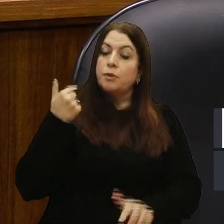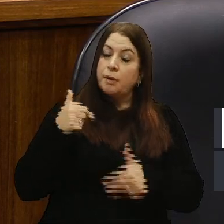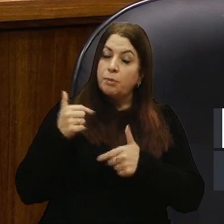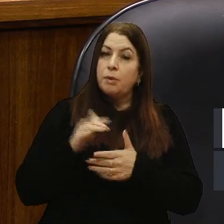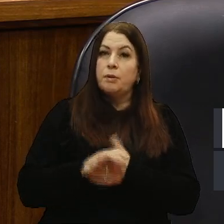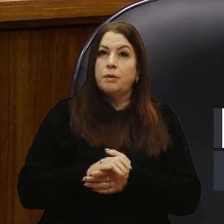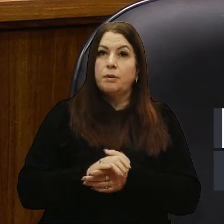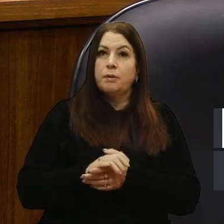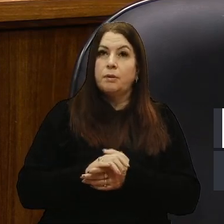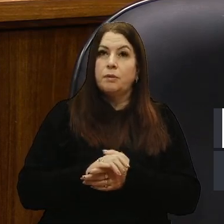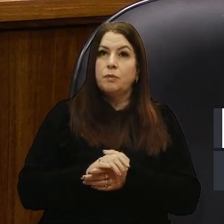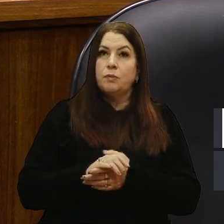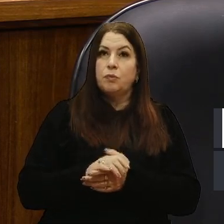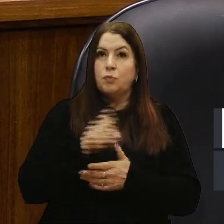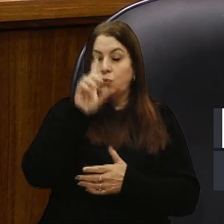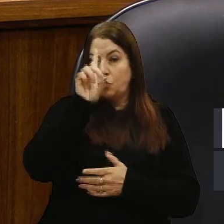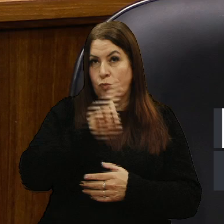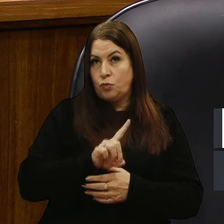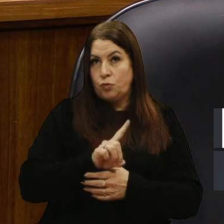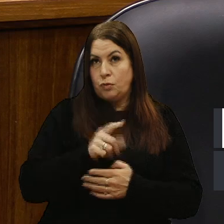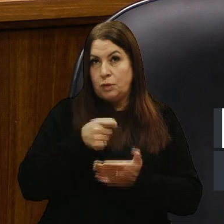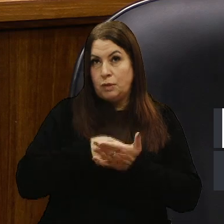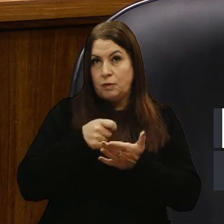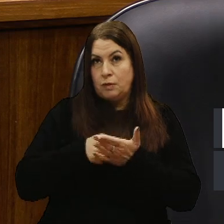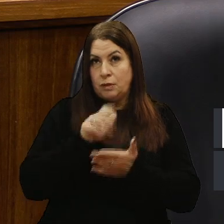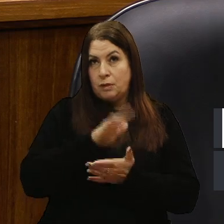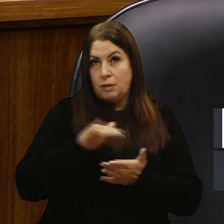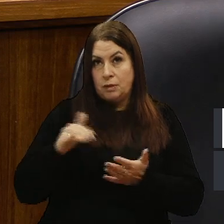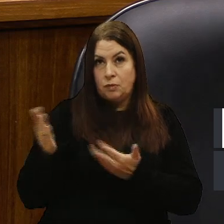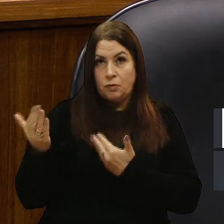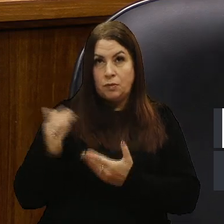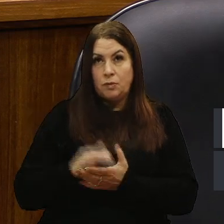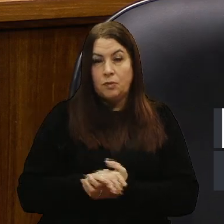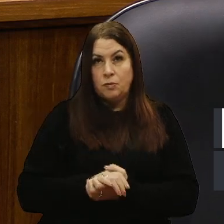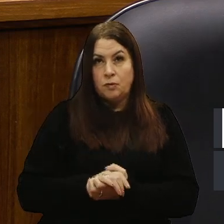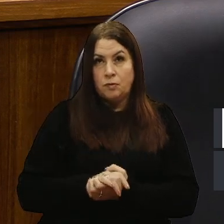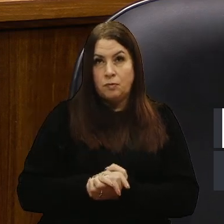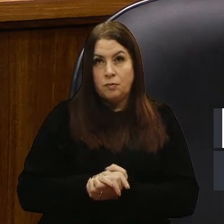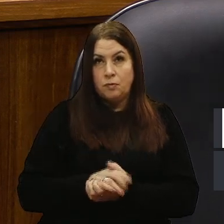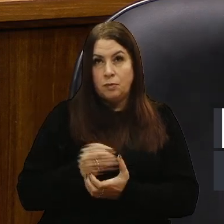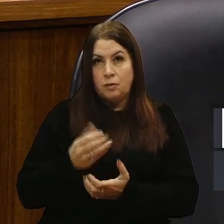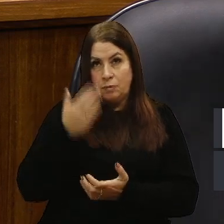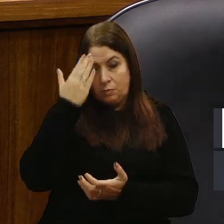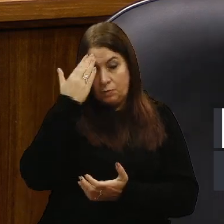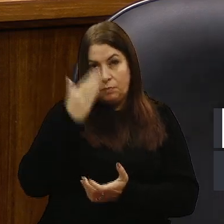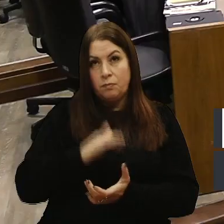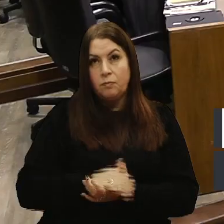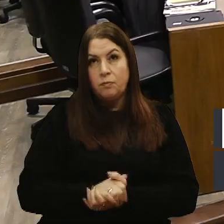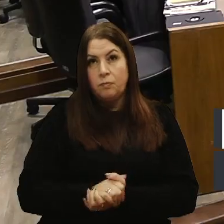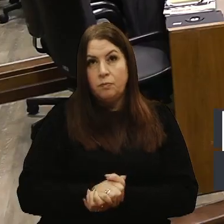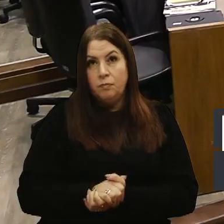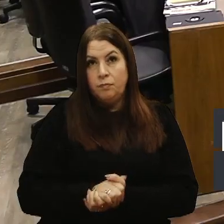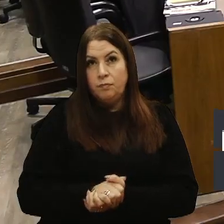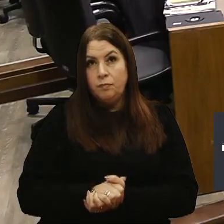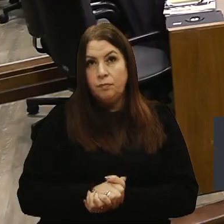trabalho acerca dos direitos e deveres das nossas crianças e adolescentes. Muito obrigada. Obrigado, vereador.